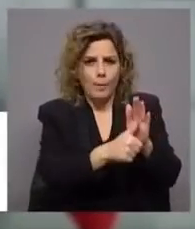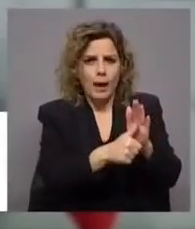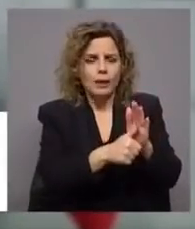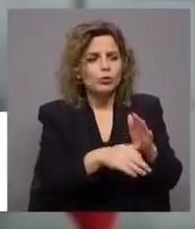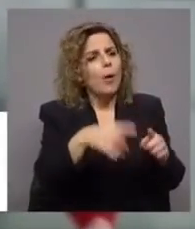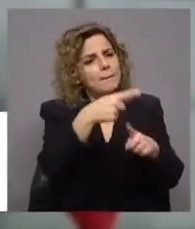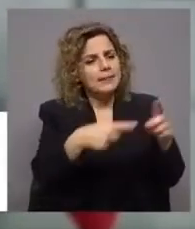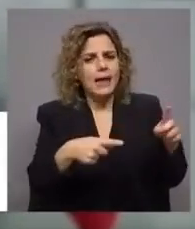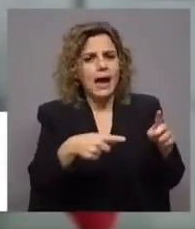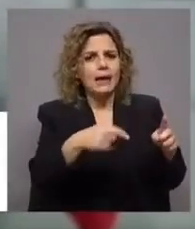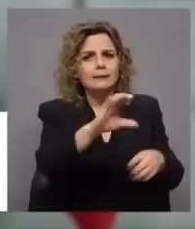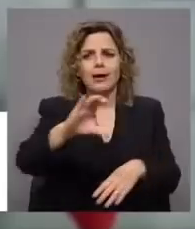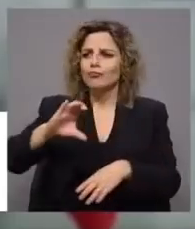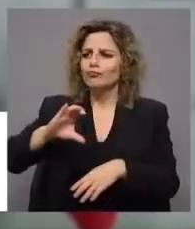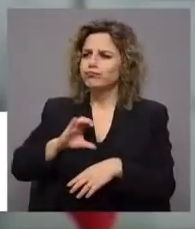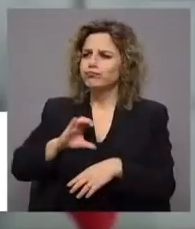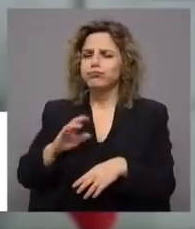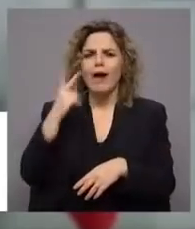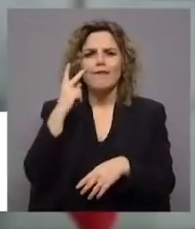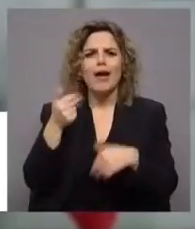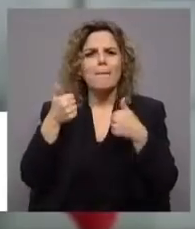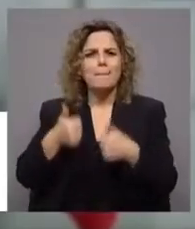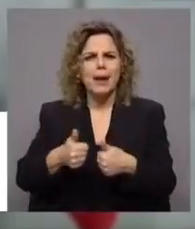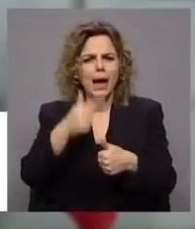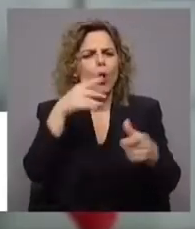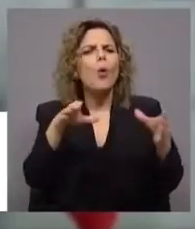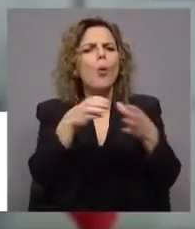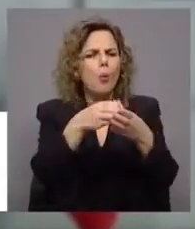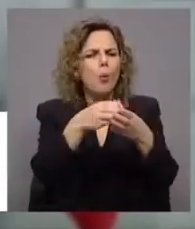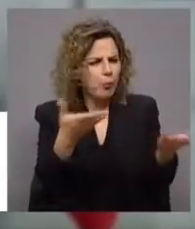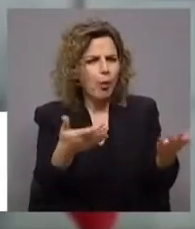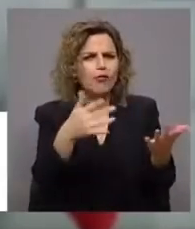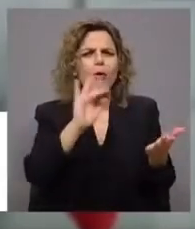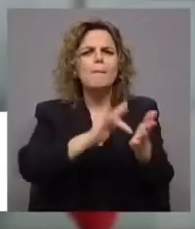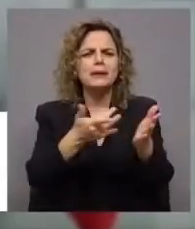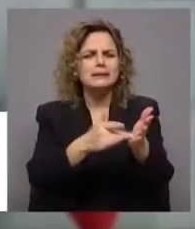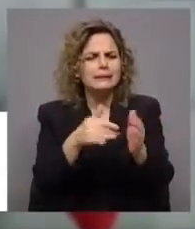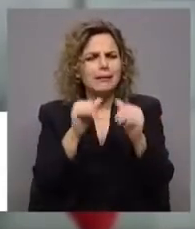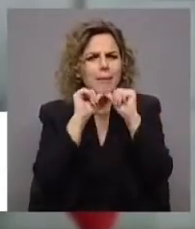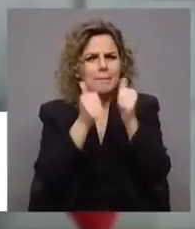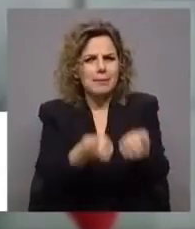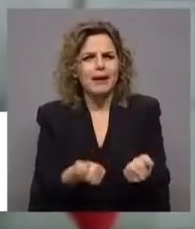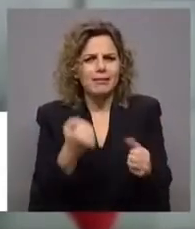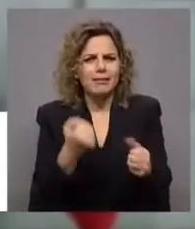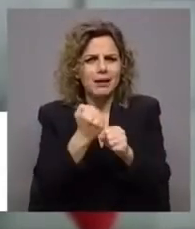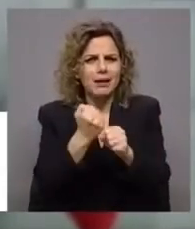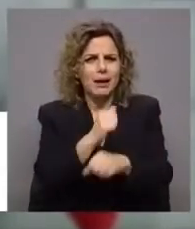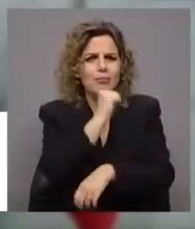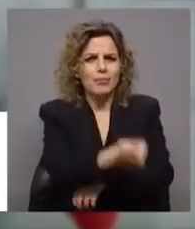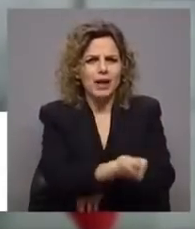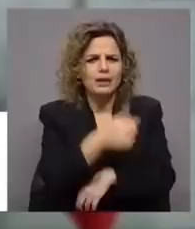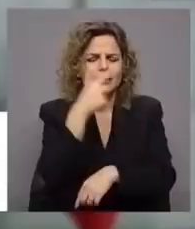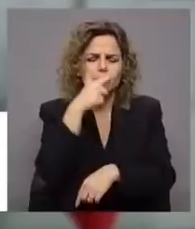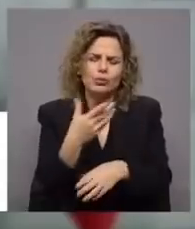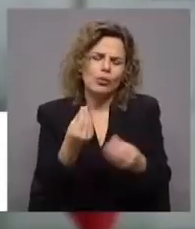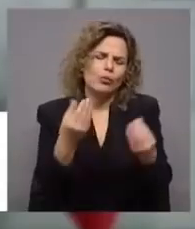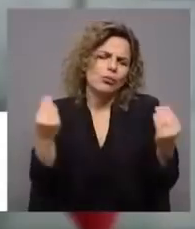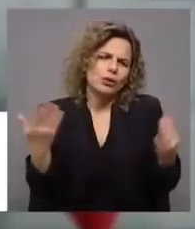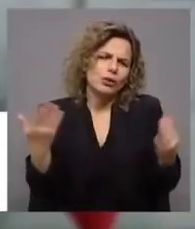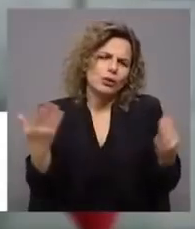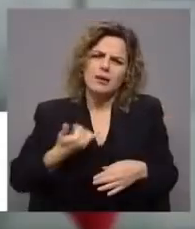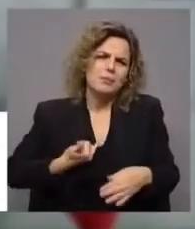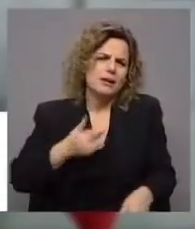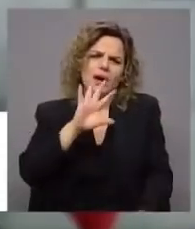de nababo, e o povo brasileiro, que não teve nada com nada, perdeu o emprego e tem muita gente desempregada no